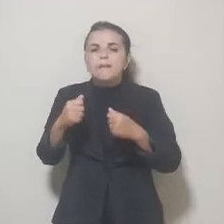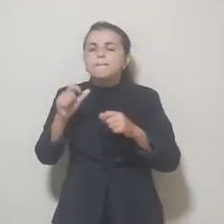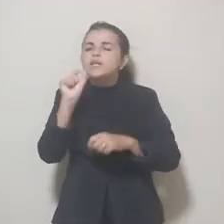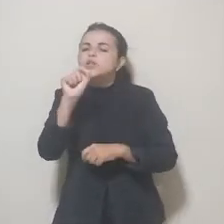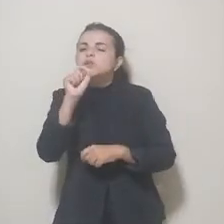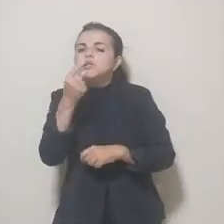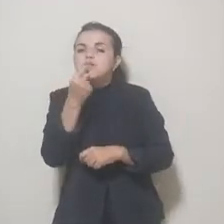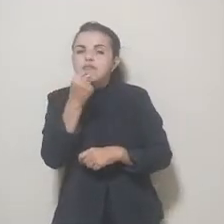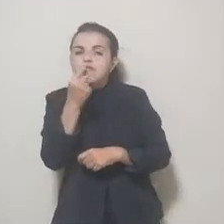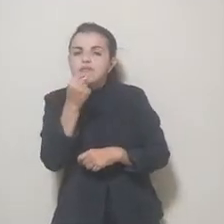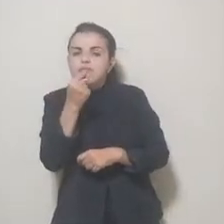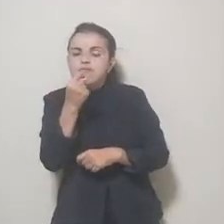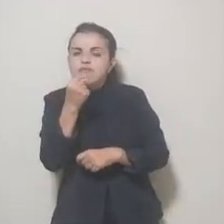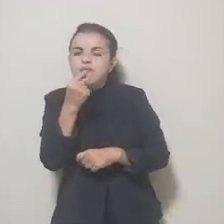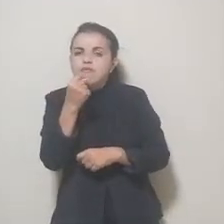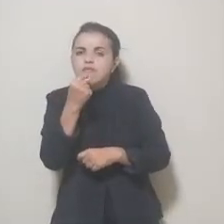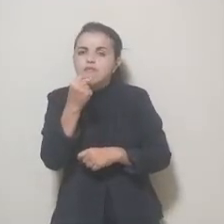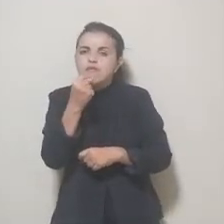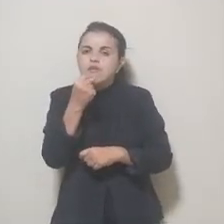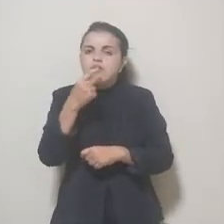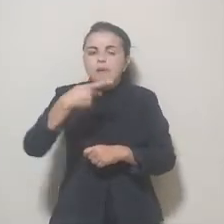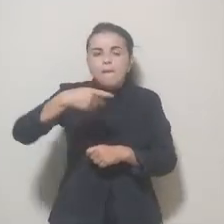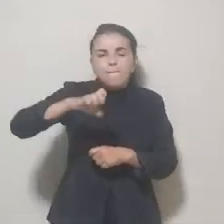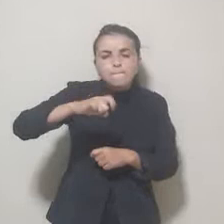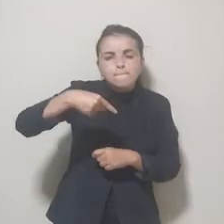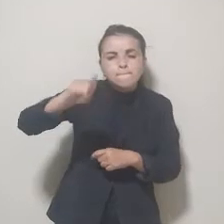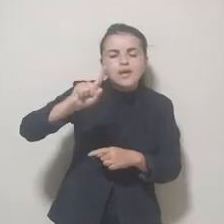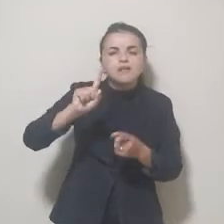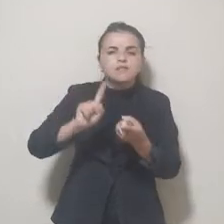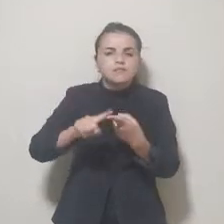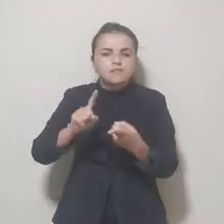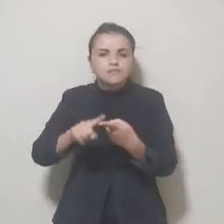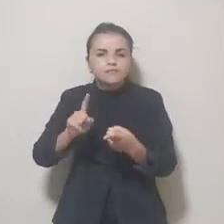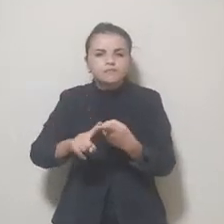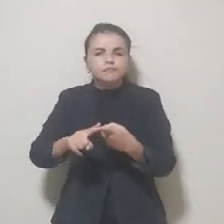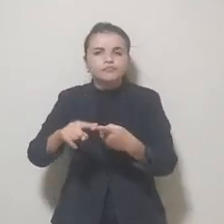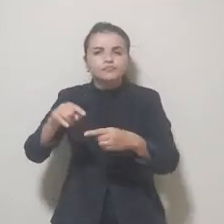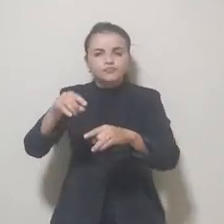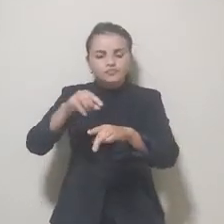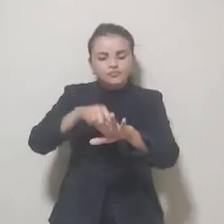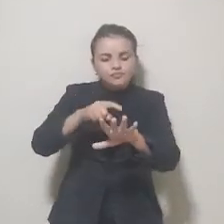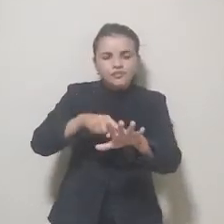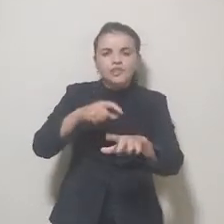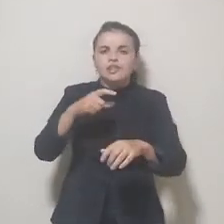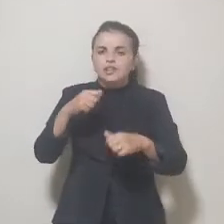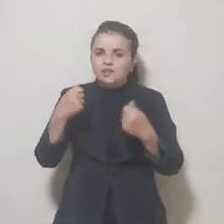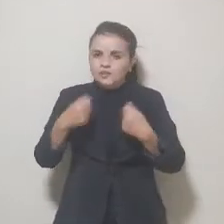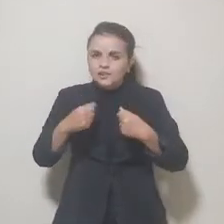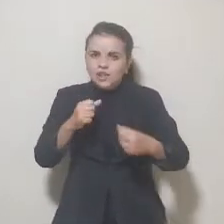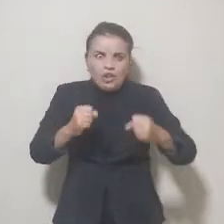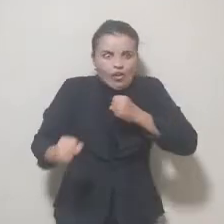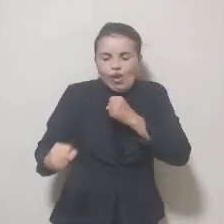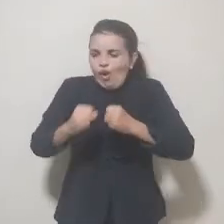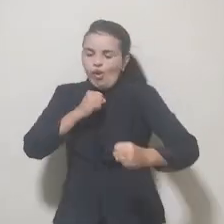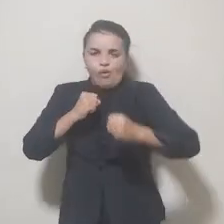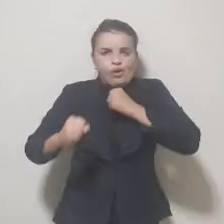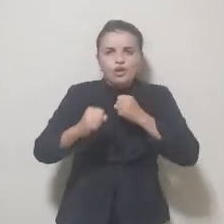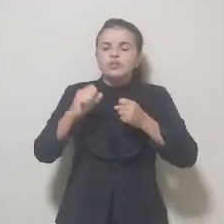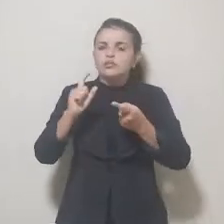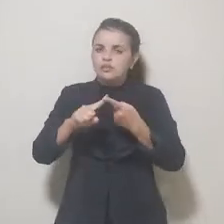braços, na parte que consegue me sustentar, para eu conseguir correr, para eu conseguir lutar. Então, é a